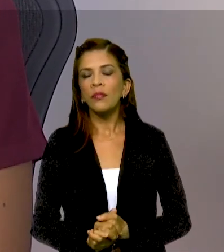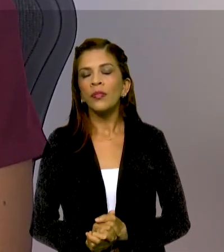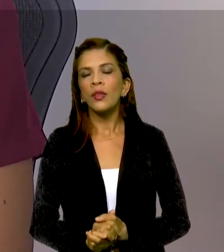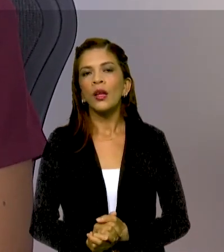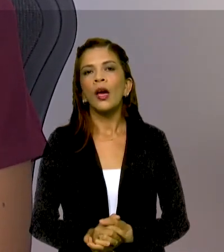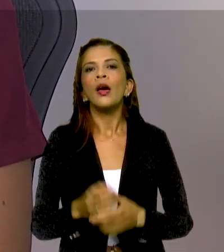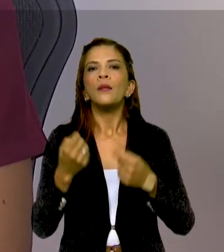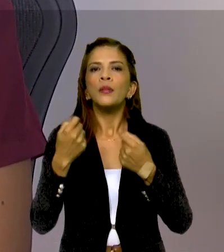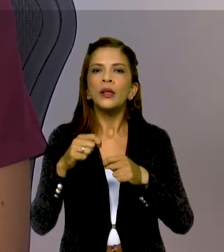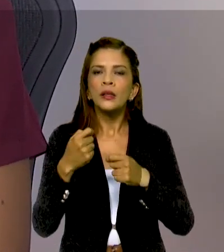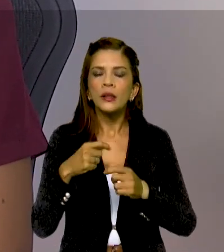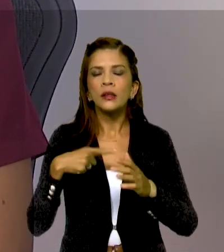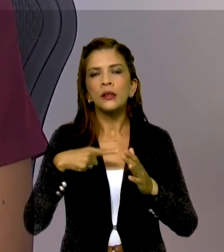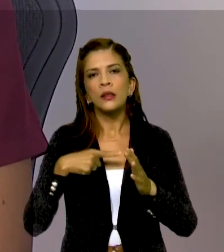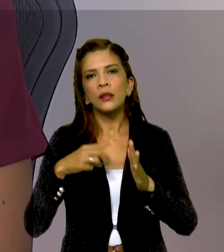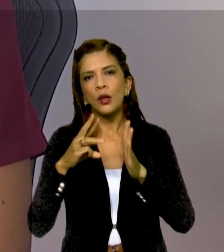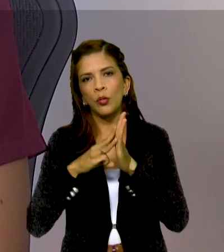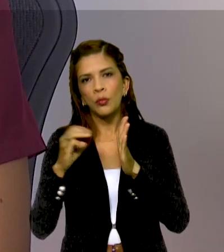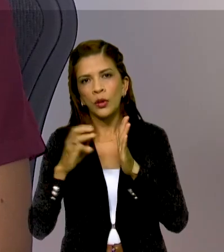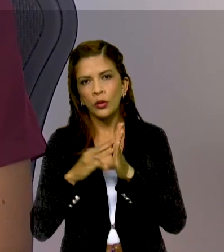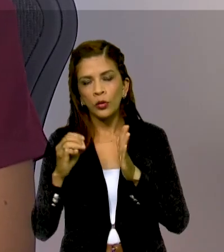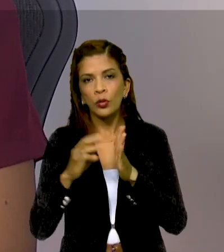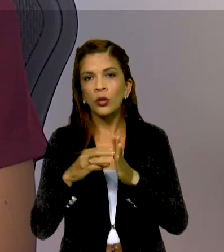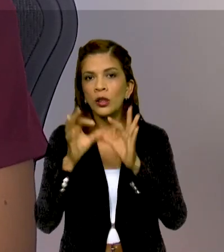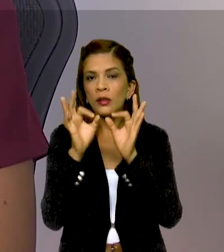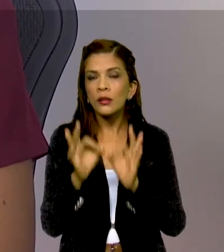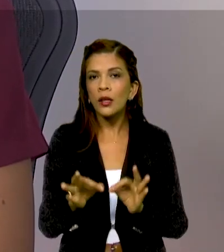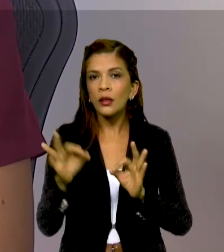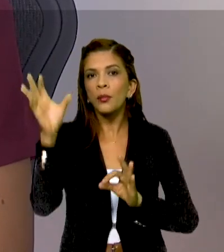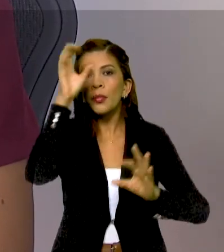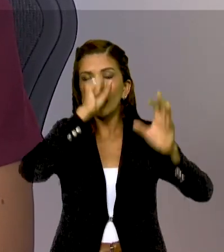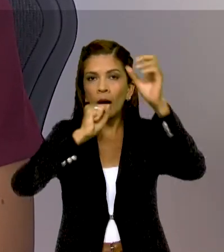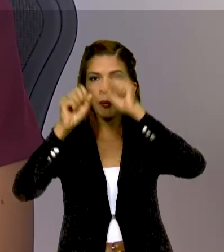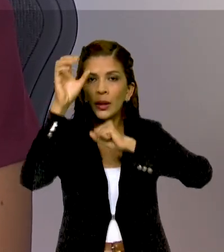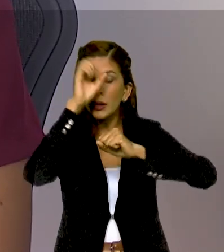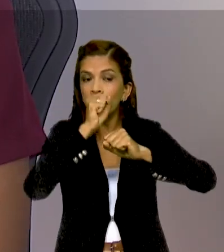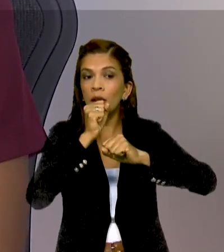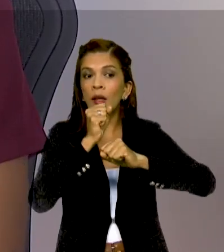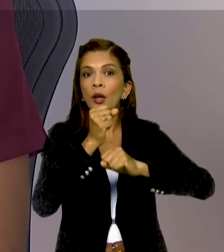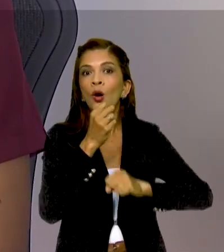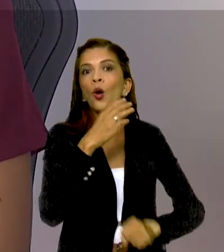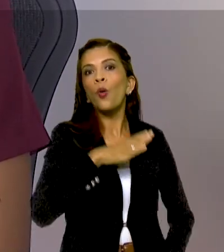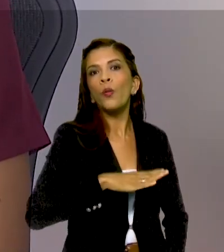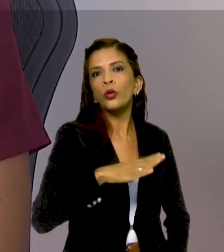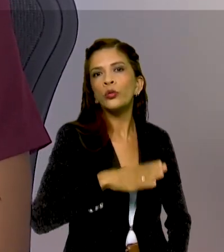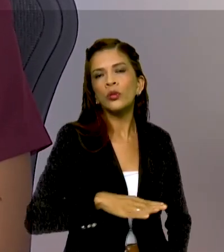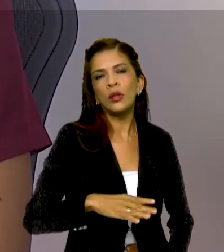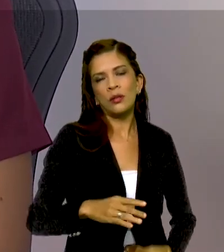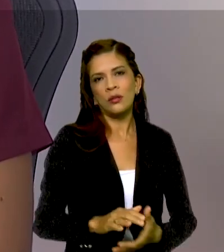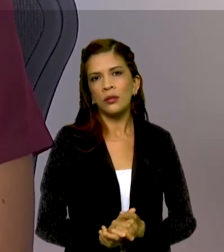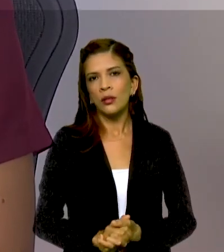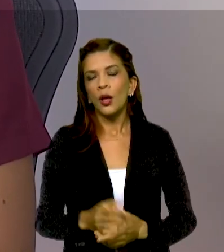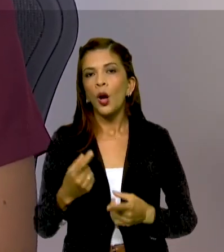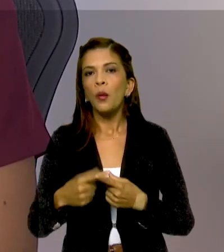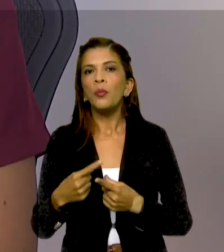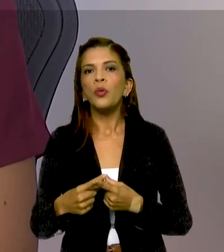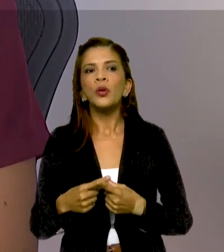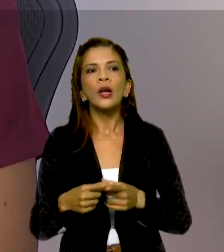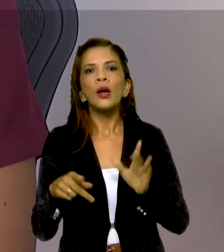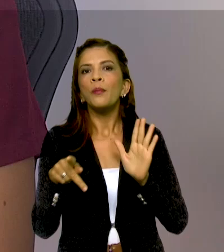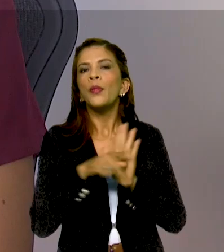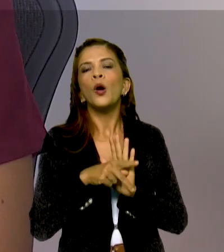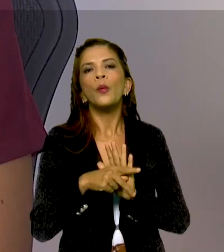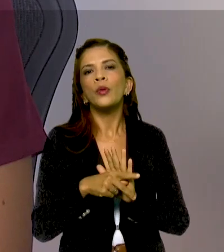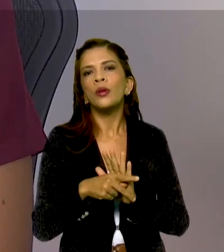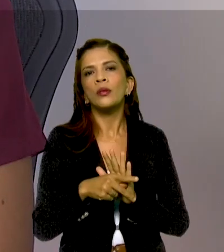precisar de uma metodologia adequada para a aprendizagem dessa língua estrangeira. Ele não é nativo da língua